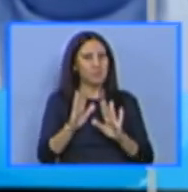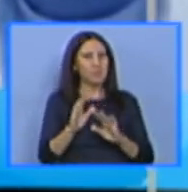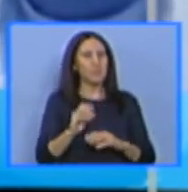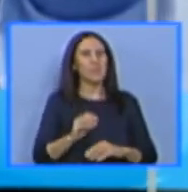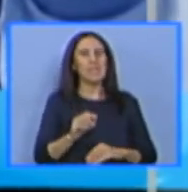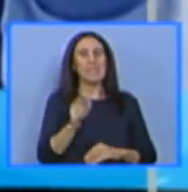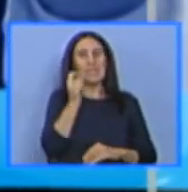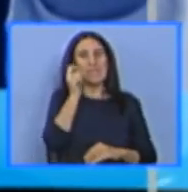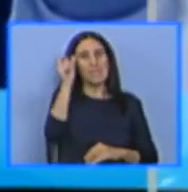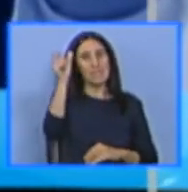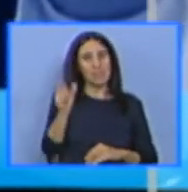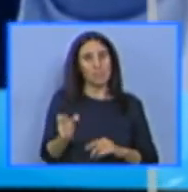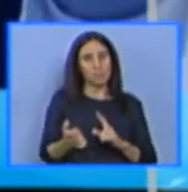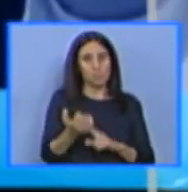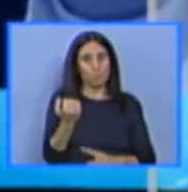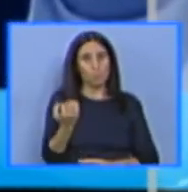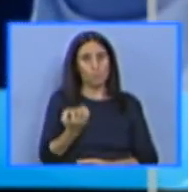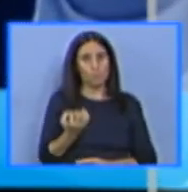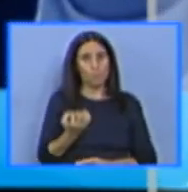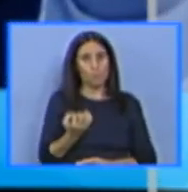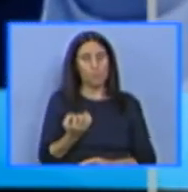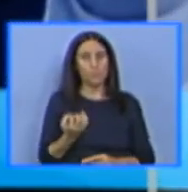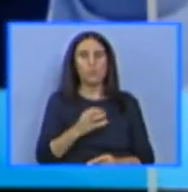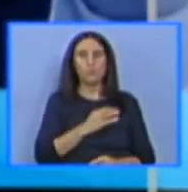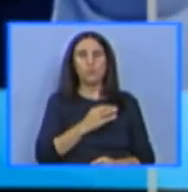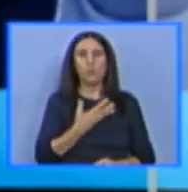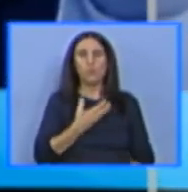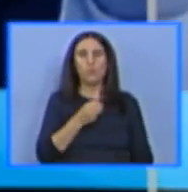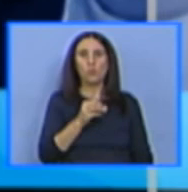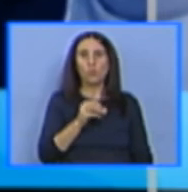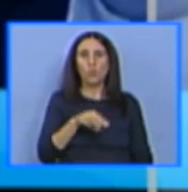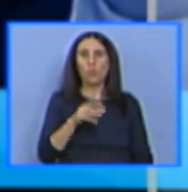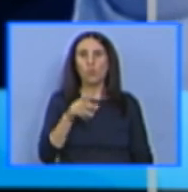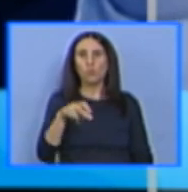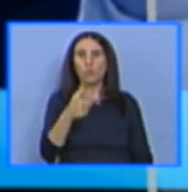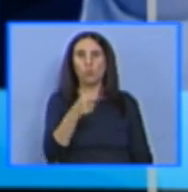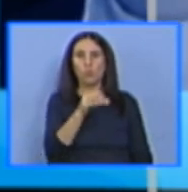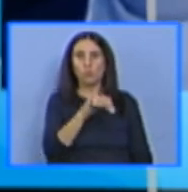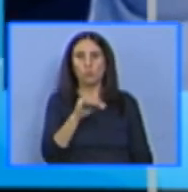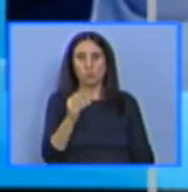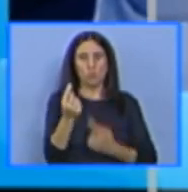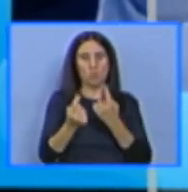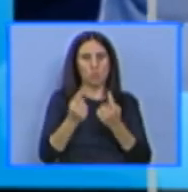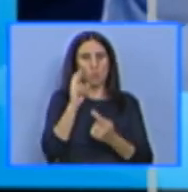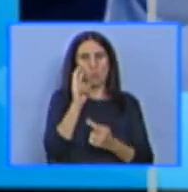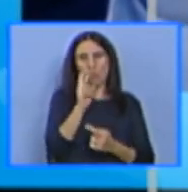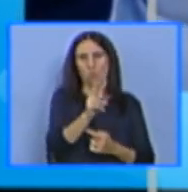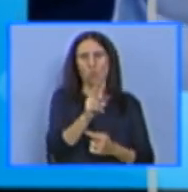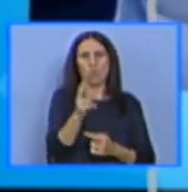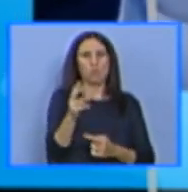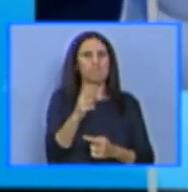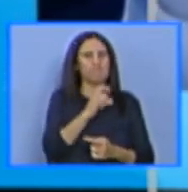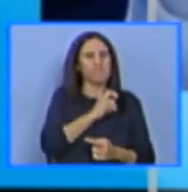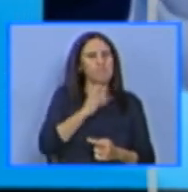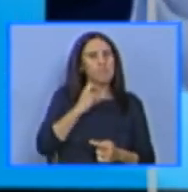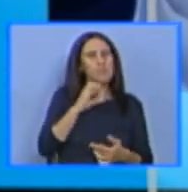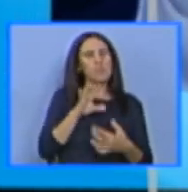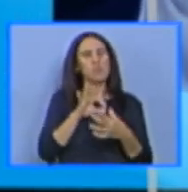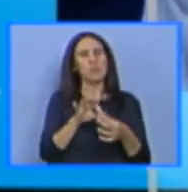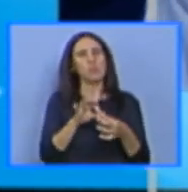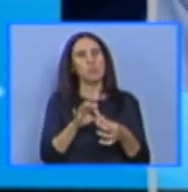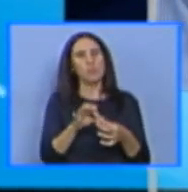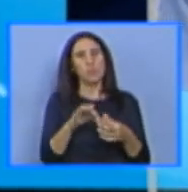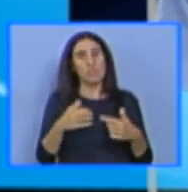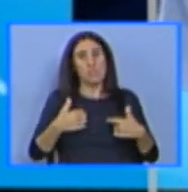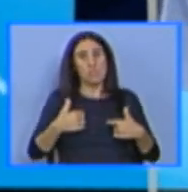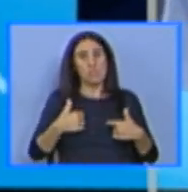acabou por conseguir isso. Não é? O Sr. Dom António, sempre que olhava para alguém, ou um sacerdote, um colaborador, e